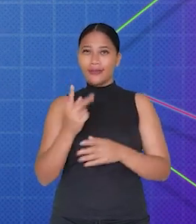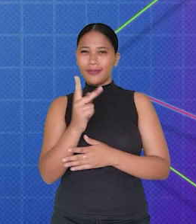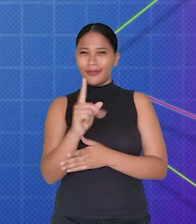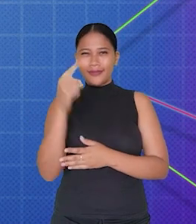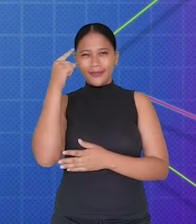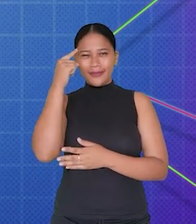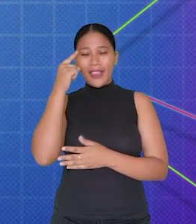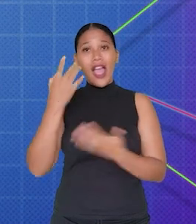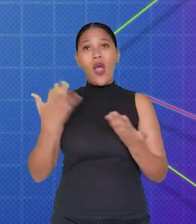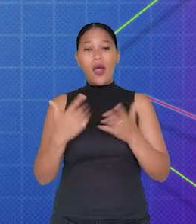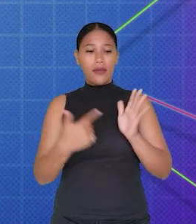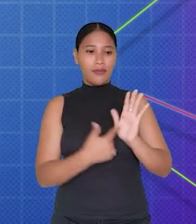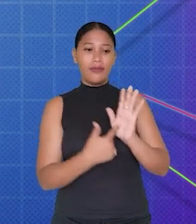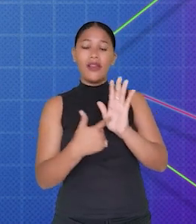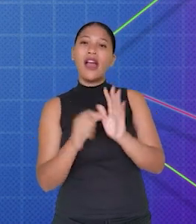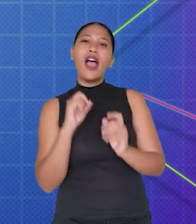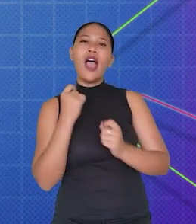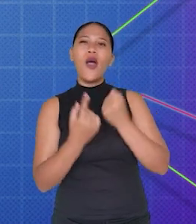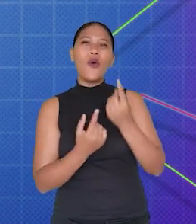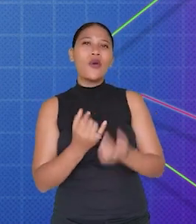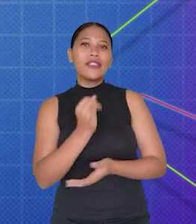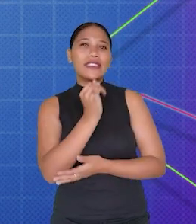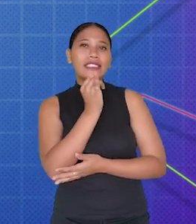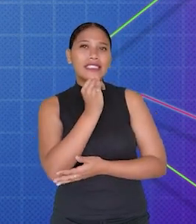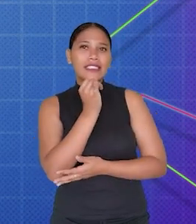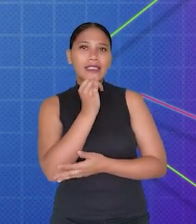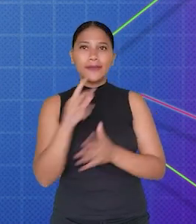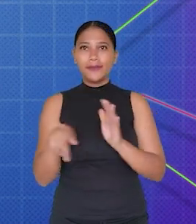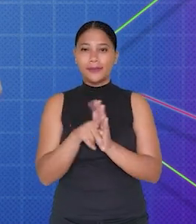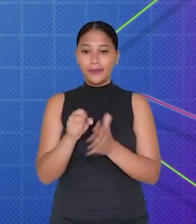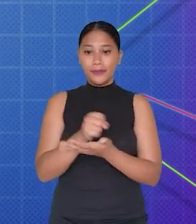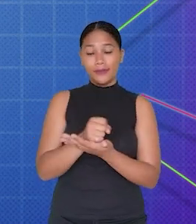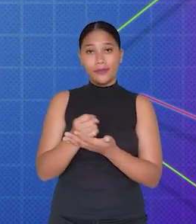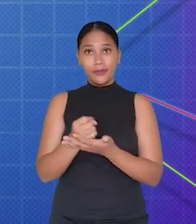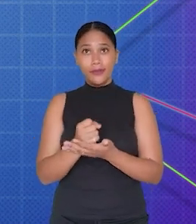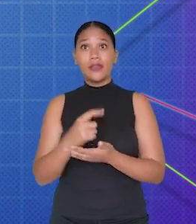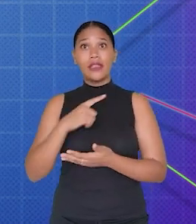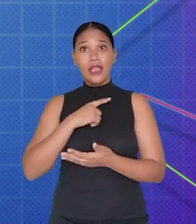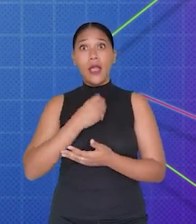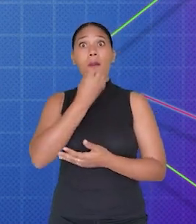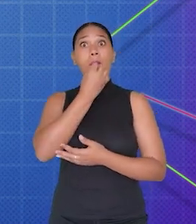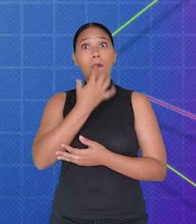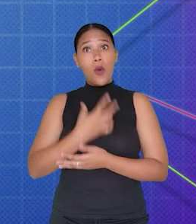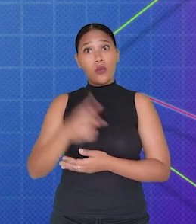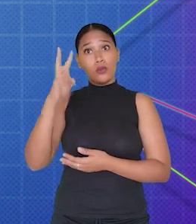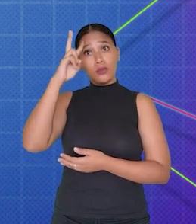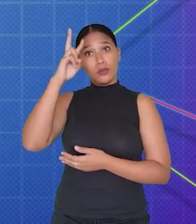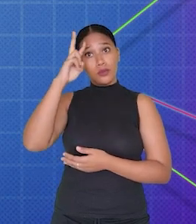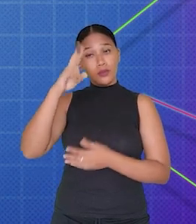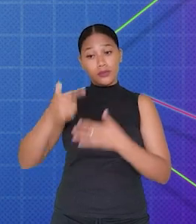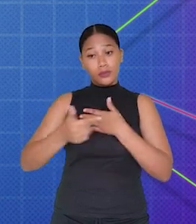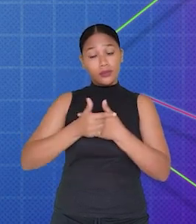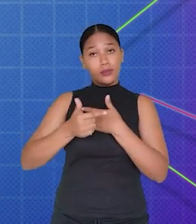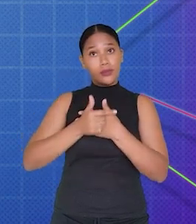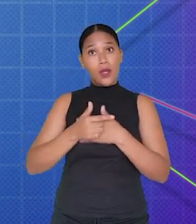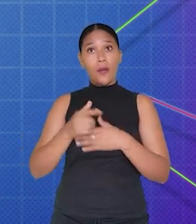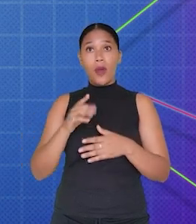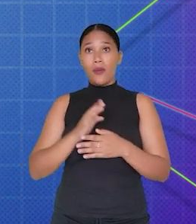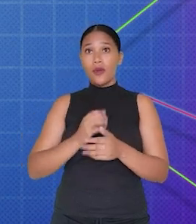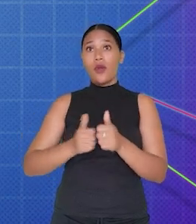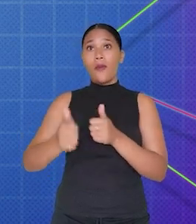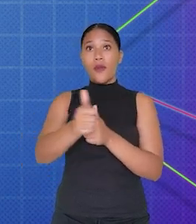mentes criativas, iremos agora apresentar alguns exemplos de jogos que estabeleceram bons arcos de personagens para